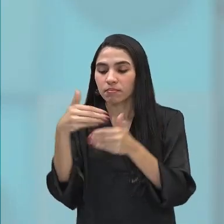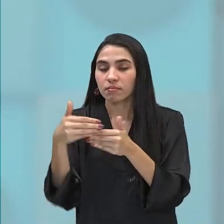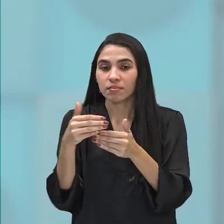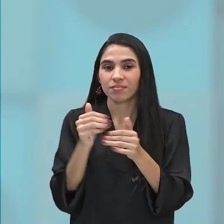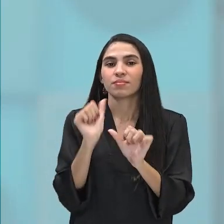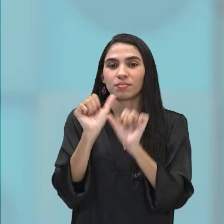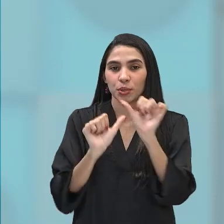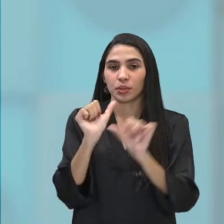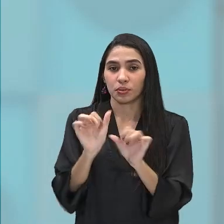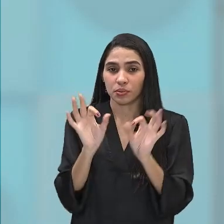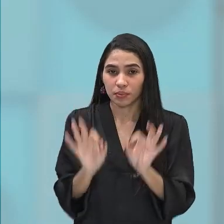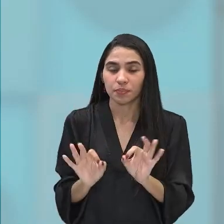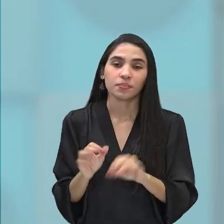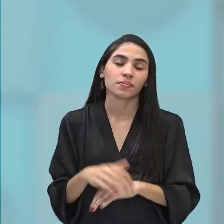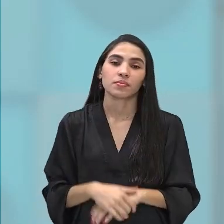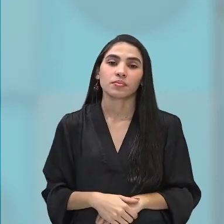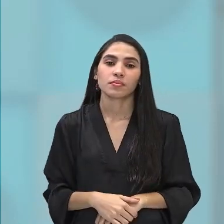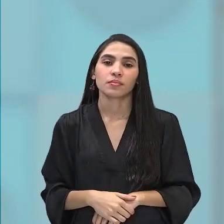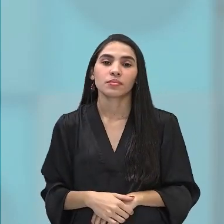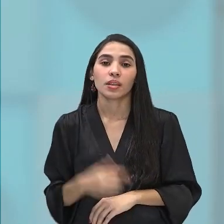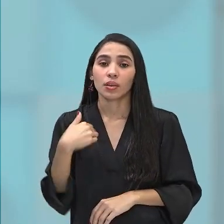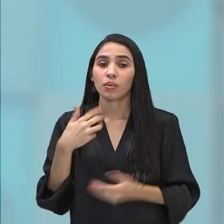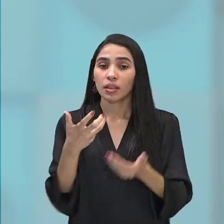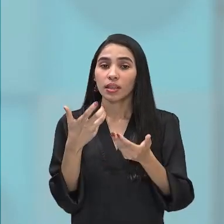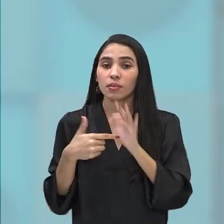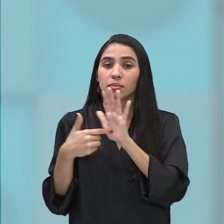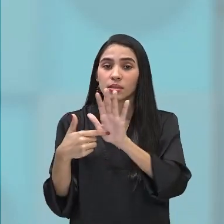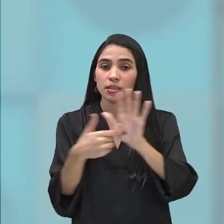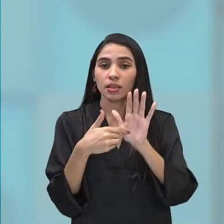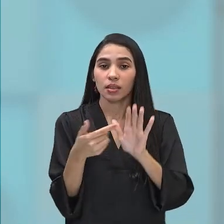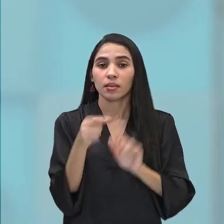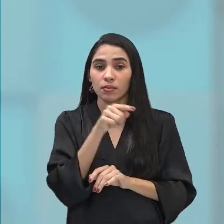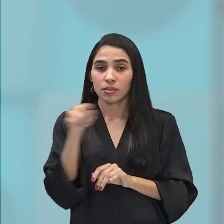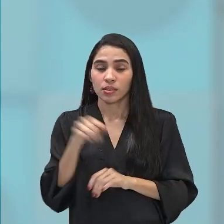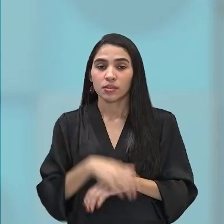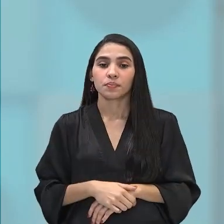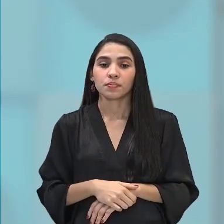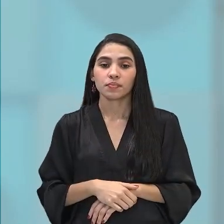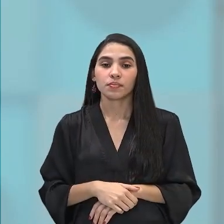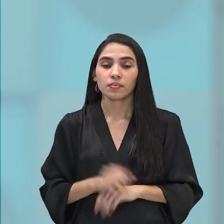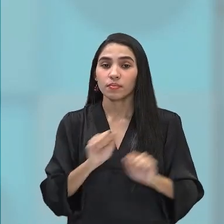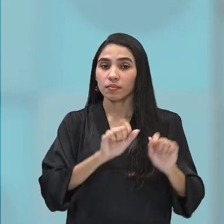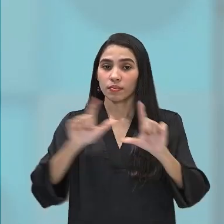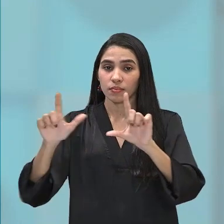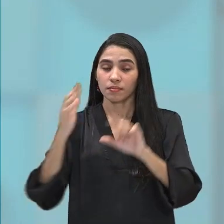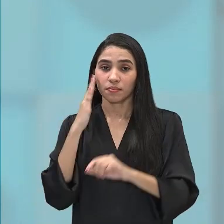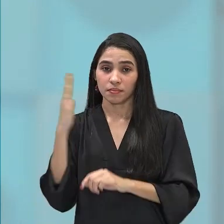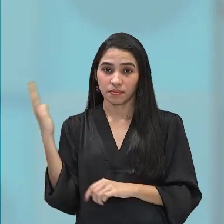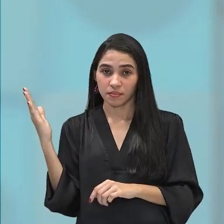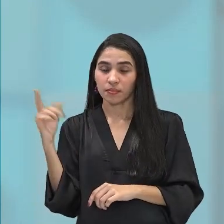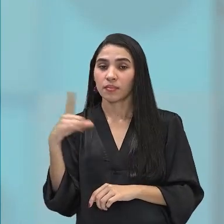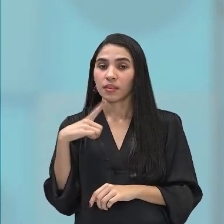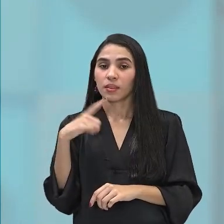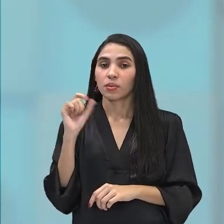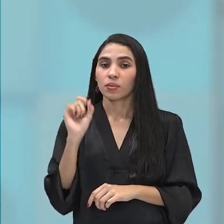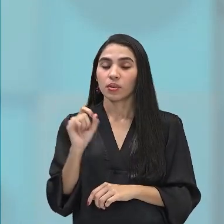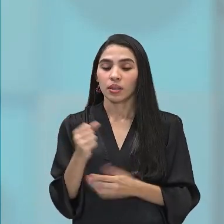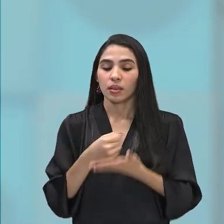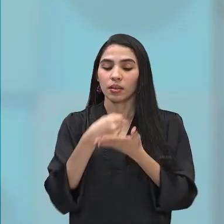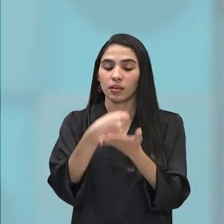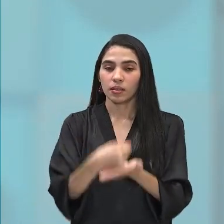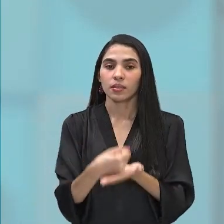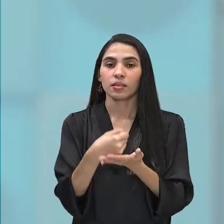pouco, correto? E é o que eu quero mostrar para vocês a partir de agora. Nós temos aí, então, uma cartela que continua nos